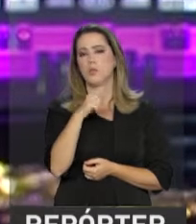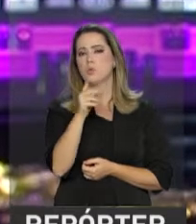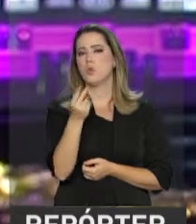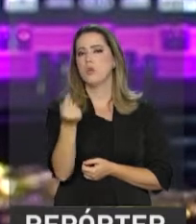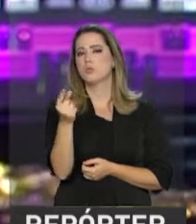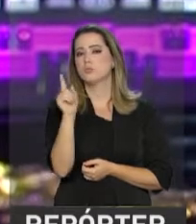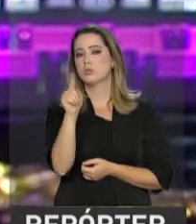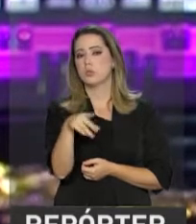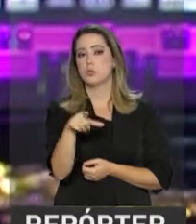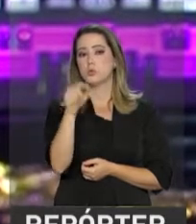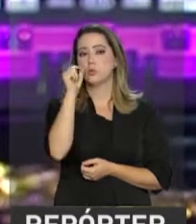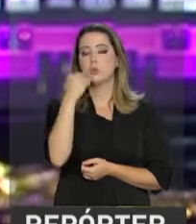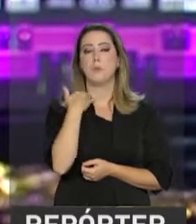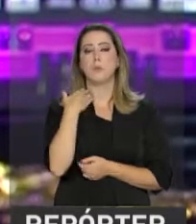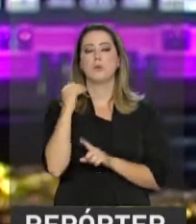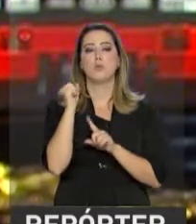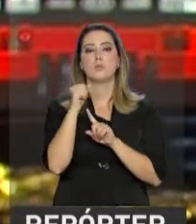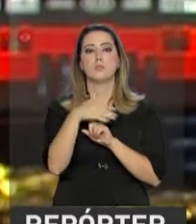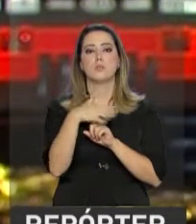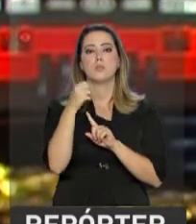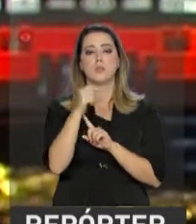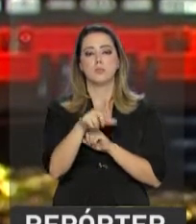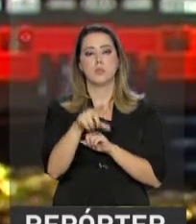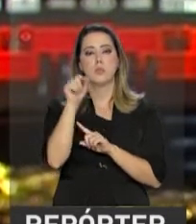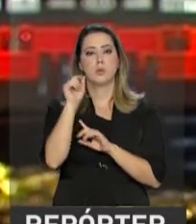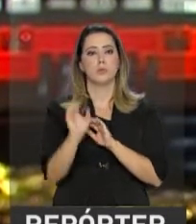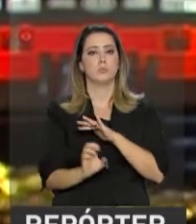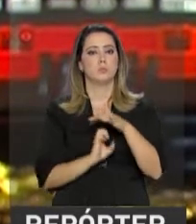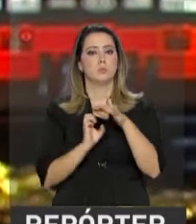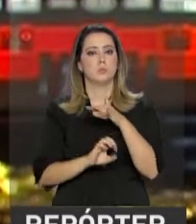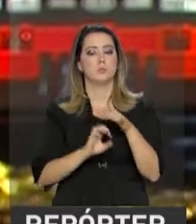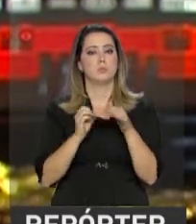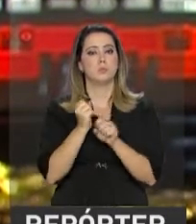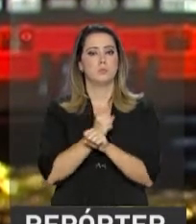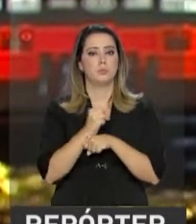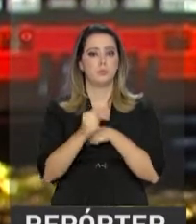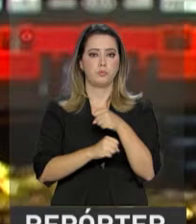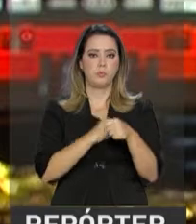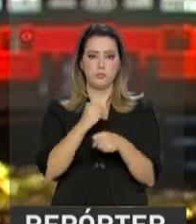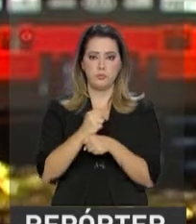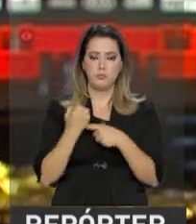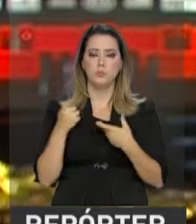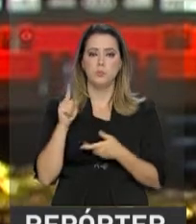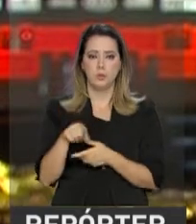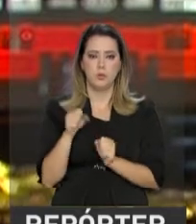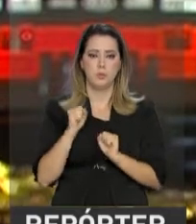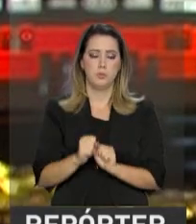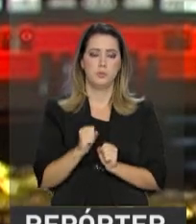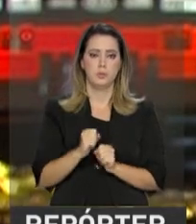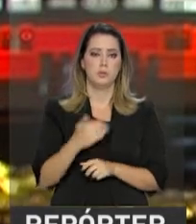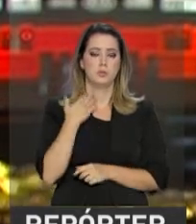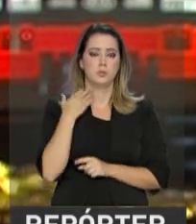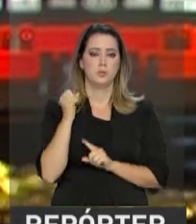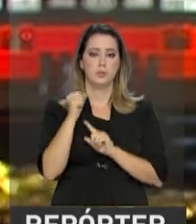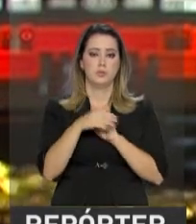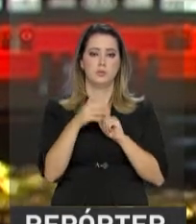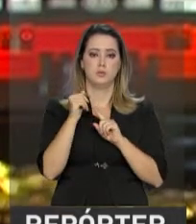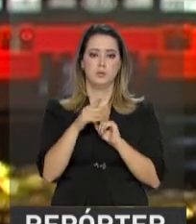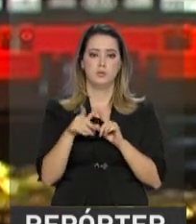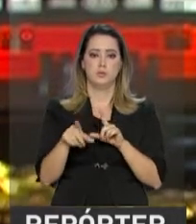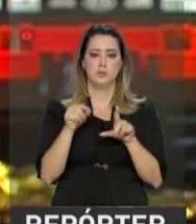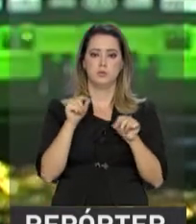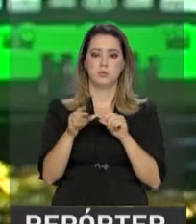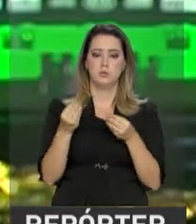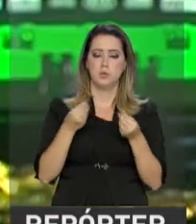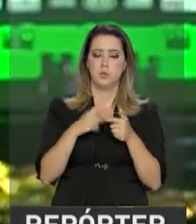ilan goldfajn ine como empreendedor do ano a publicação destacou a capacidade do presidente do banco central de lidar com